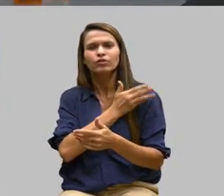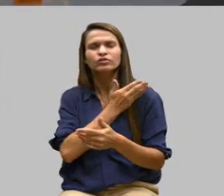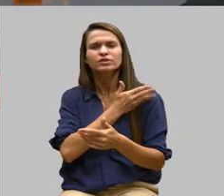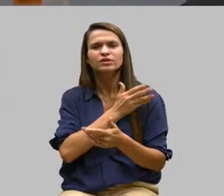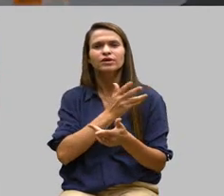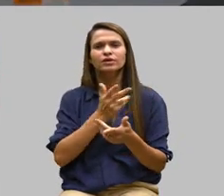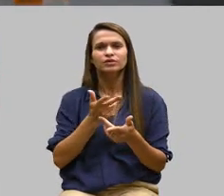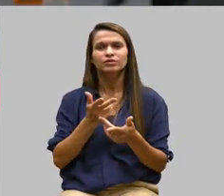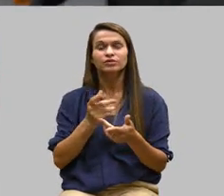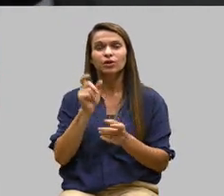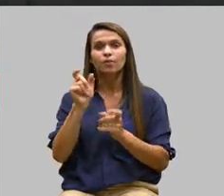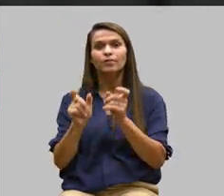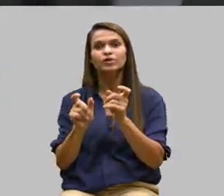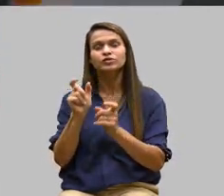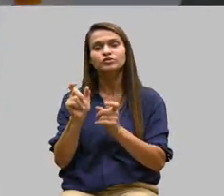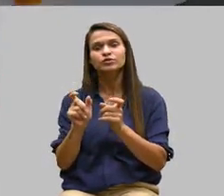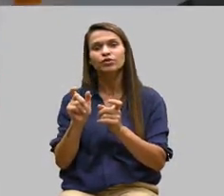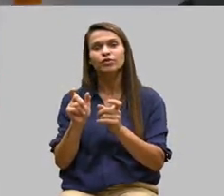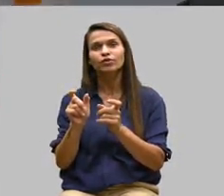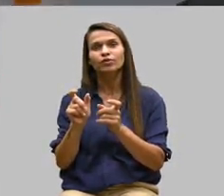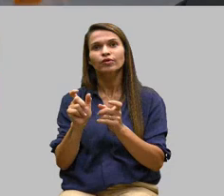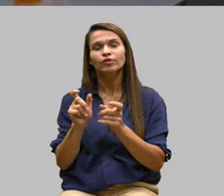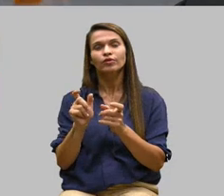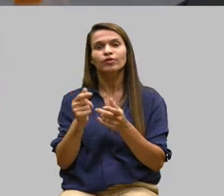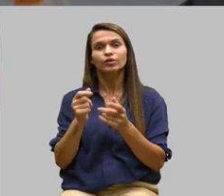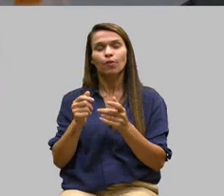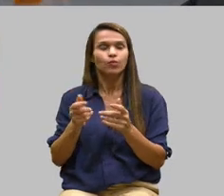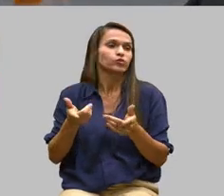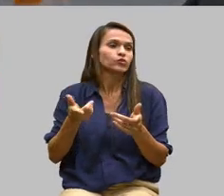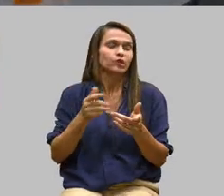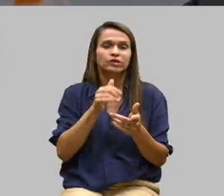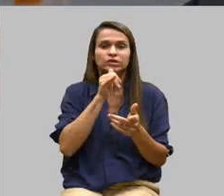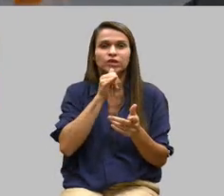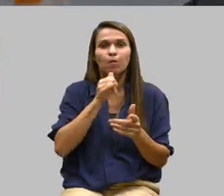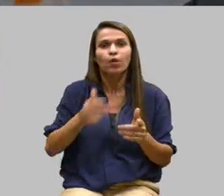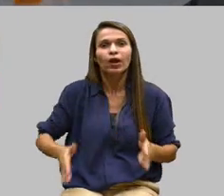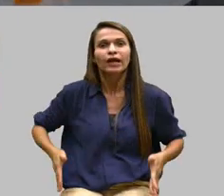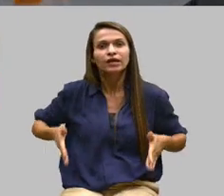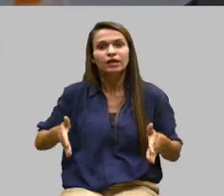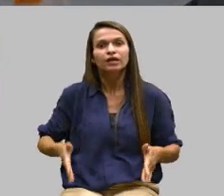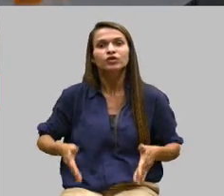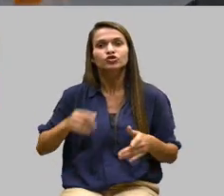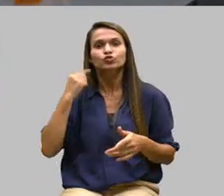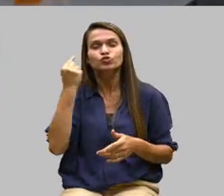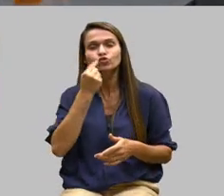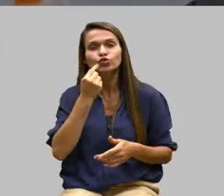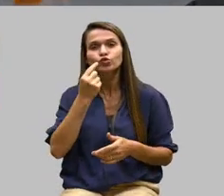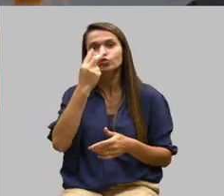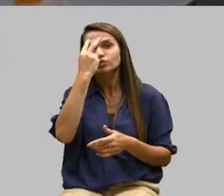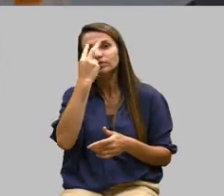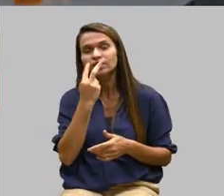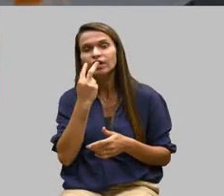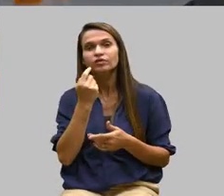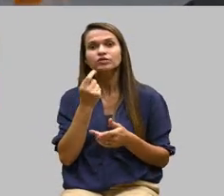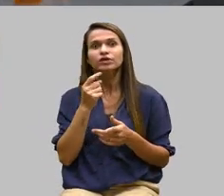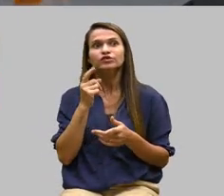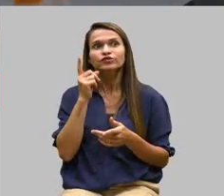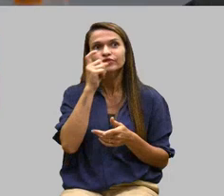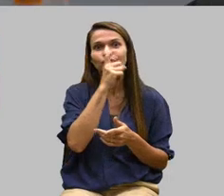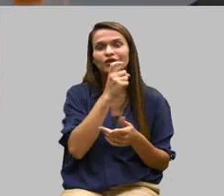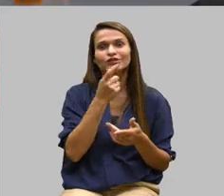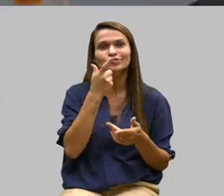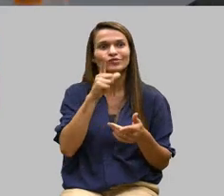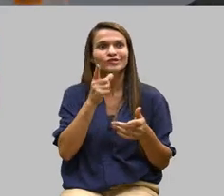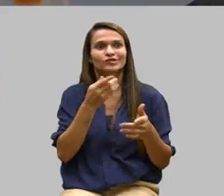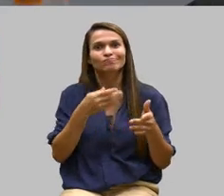pessoas por exemplo com uma deficiência como cadeira um surdo um cego tem mais dificuldade em entrar no mercado de trabalho